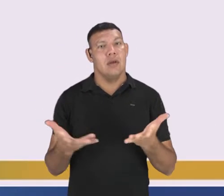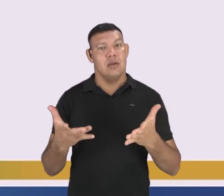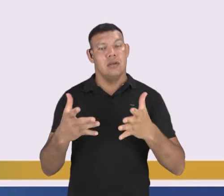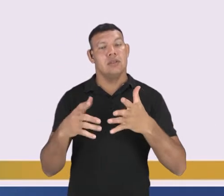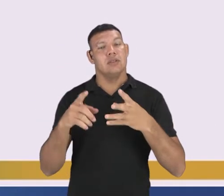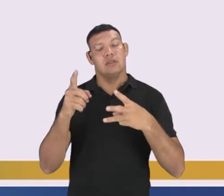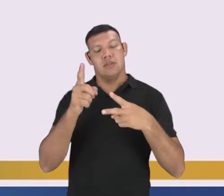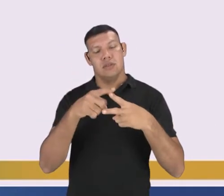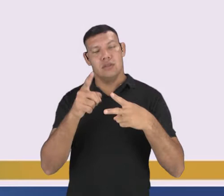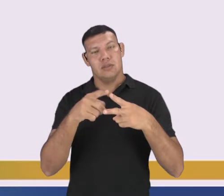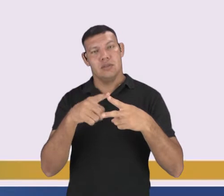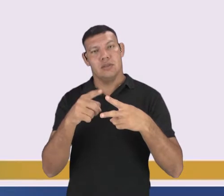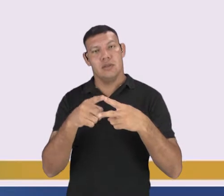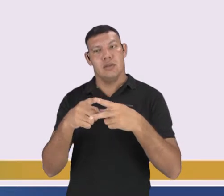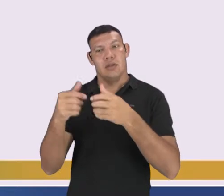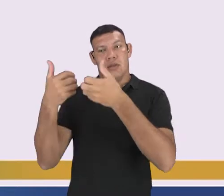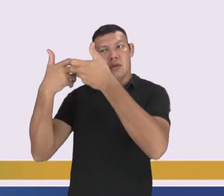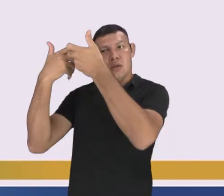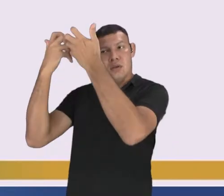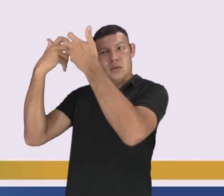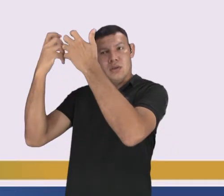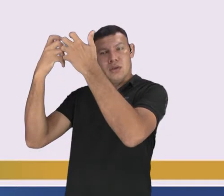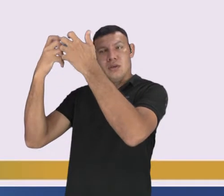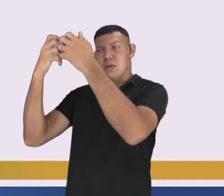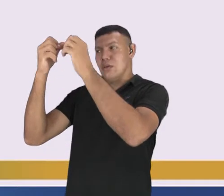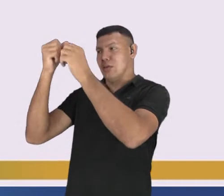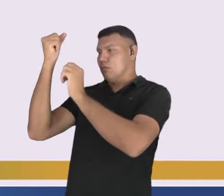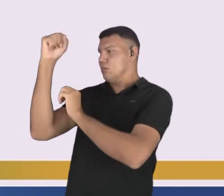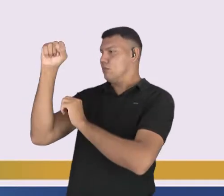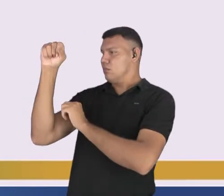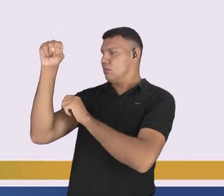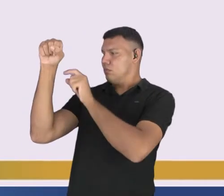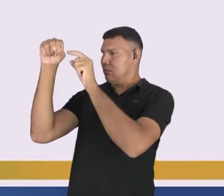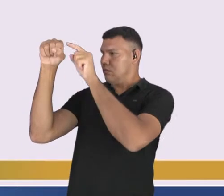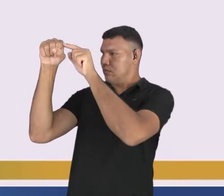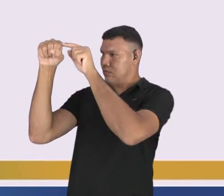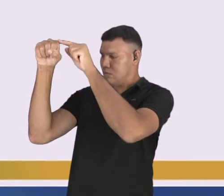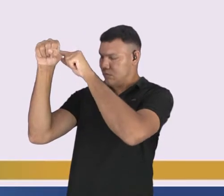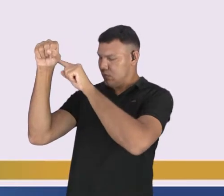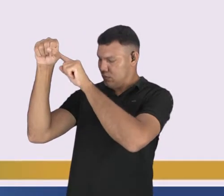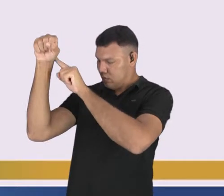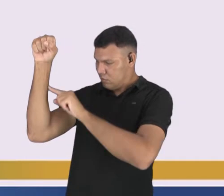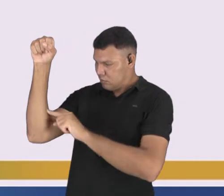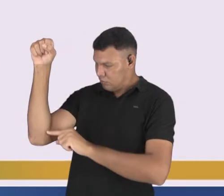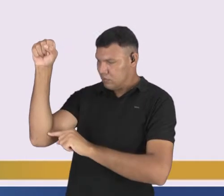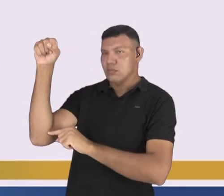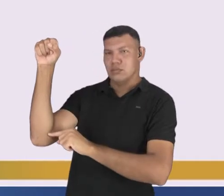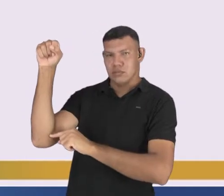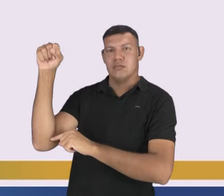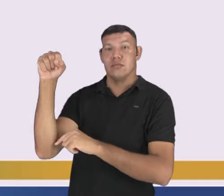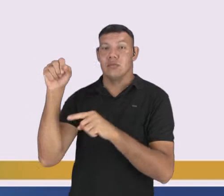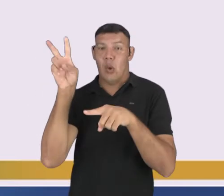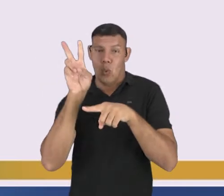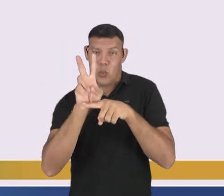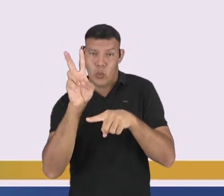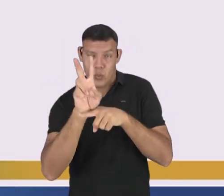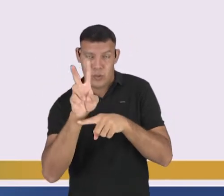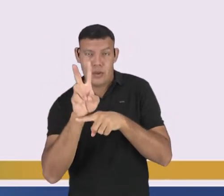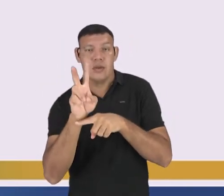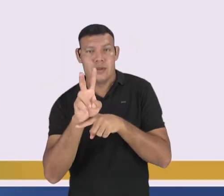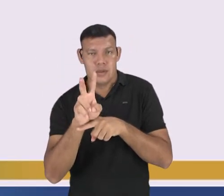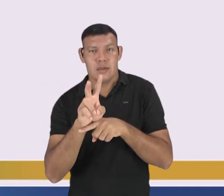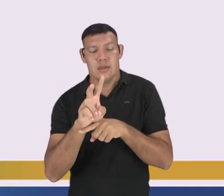constituído principalmente pelo encéfalo e pela medula espinhal. Ambos são protegidos por